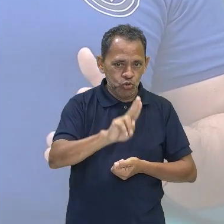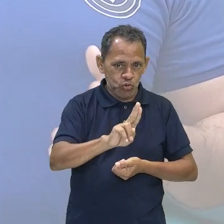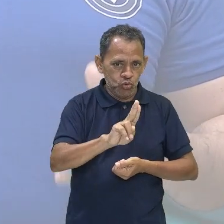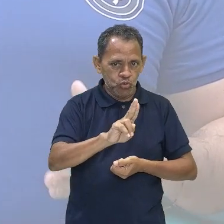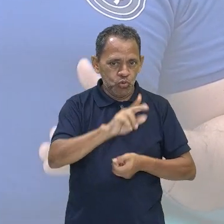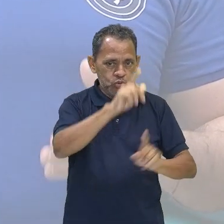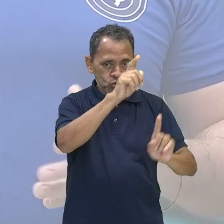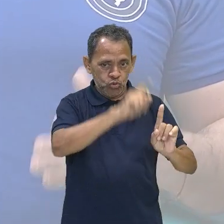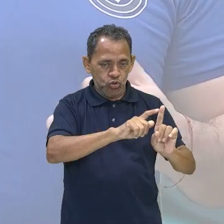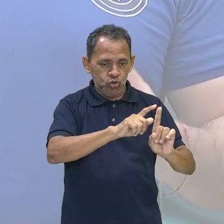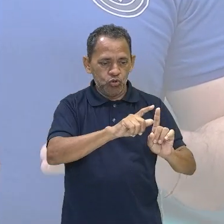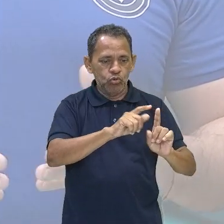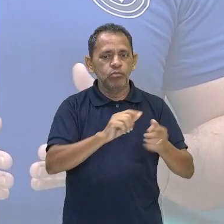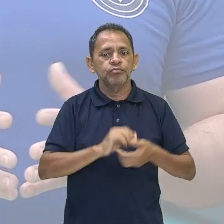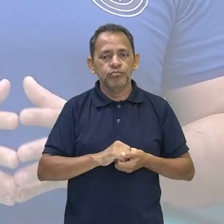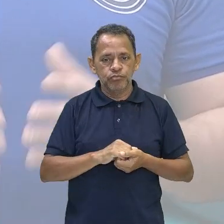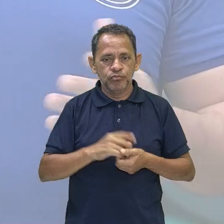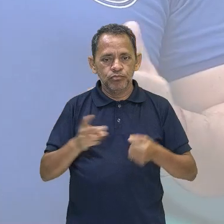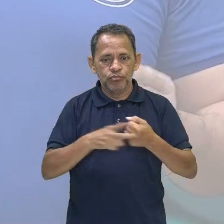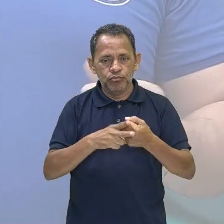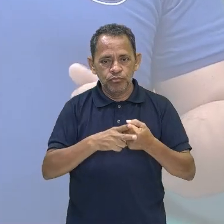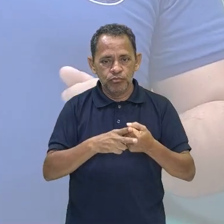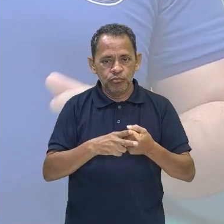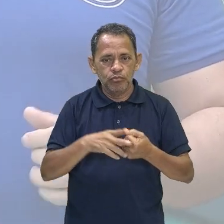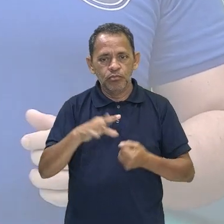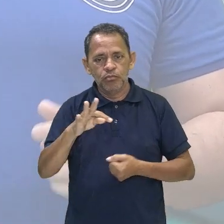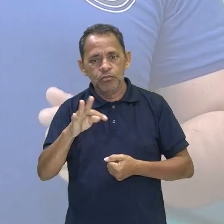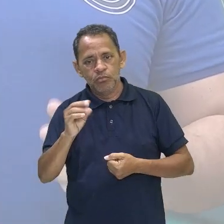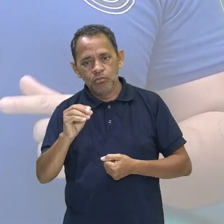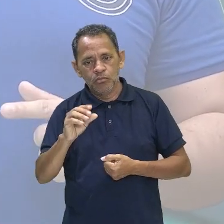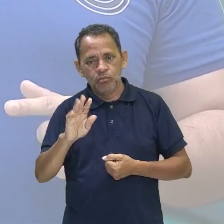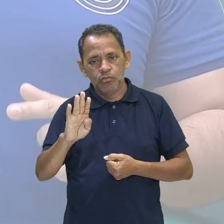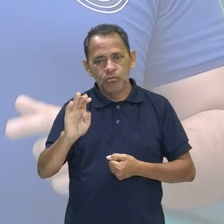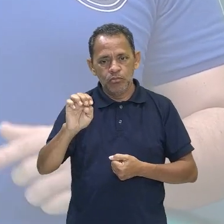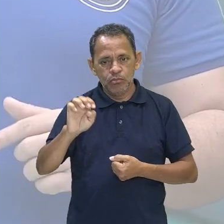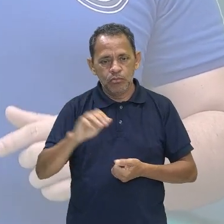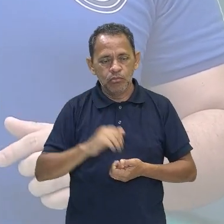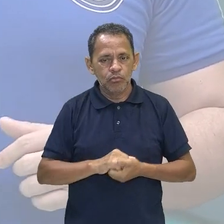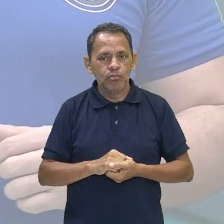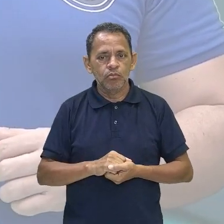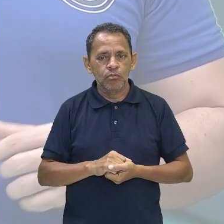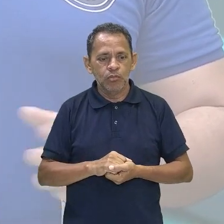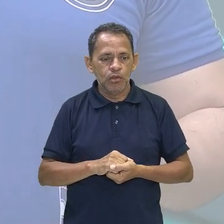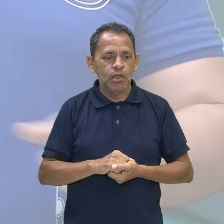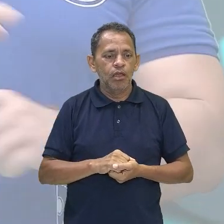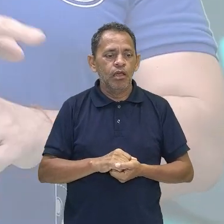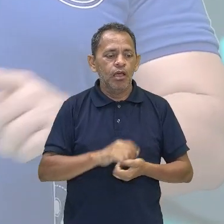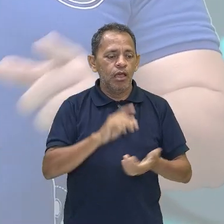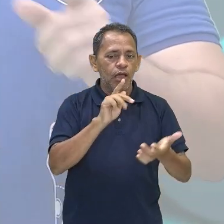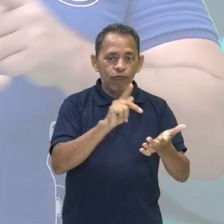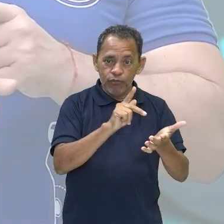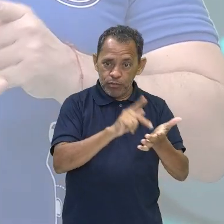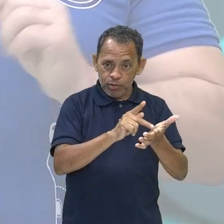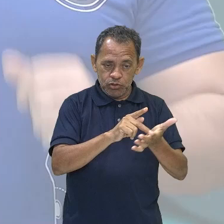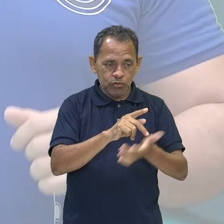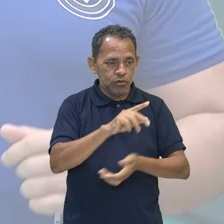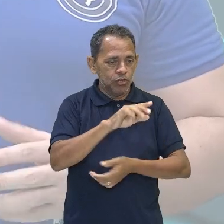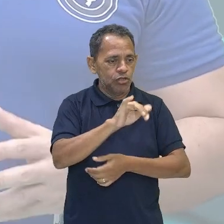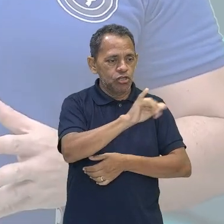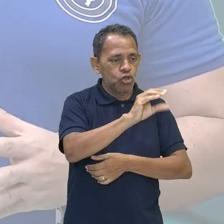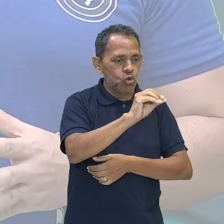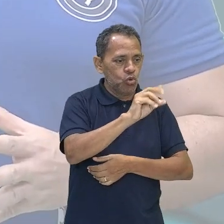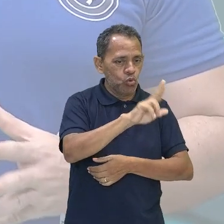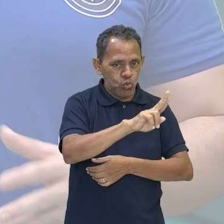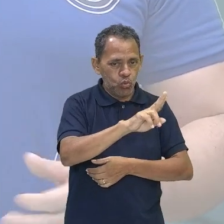obviamente, o verbo to be tem que ser are. A forma afirmativa seria you are, mas a interrogativa é are you, porque a gente faz